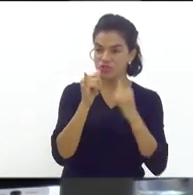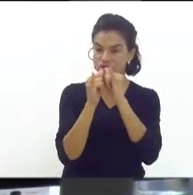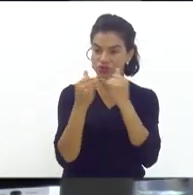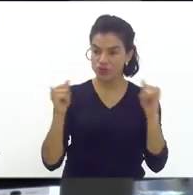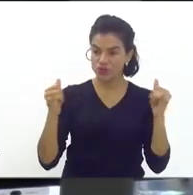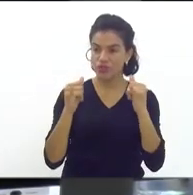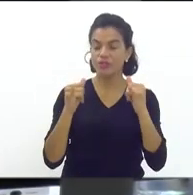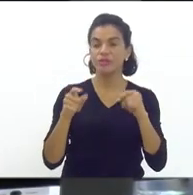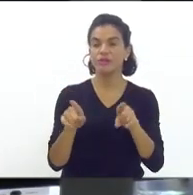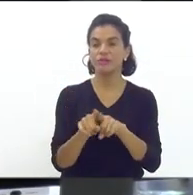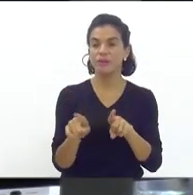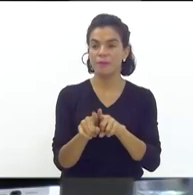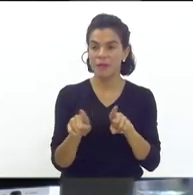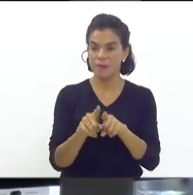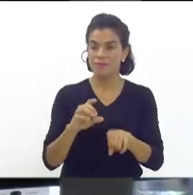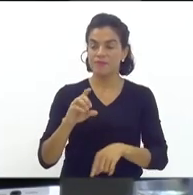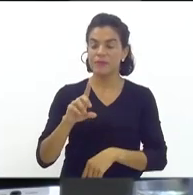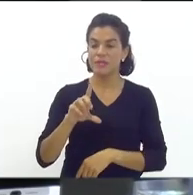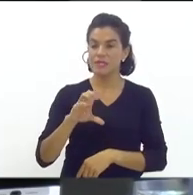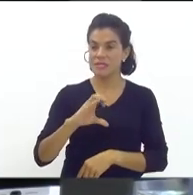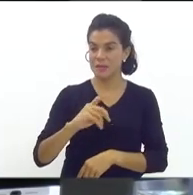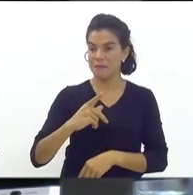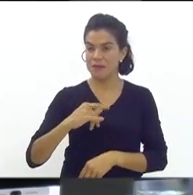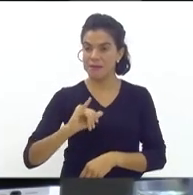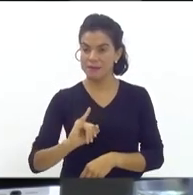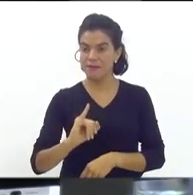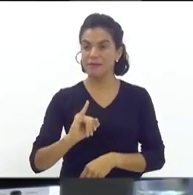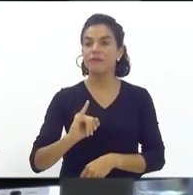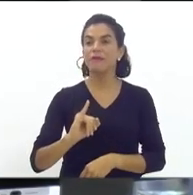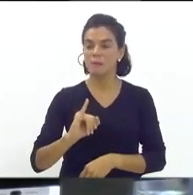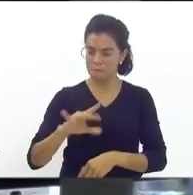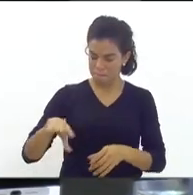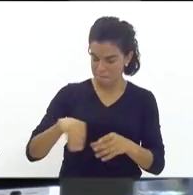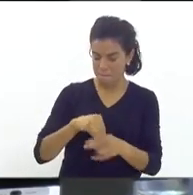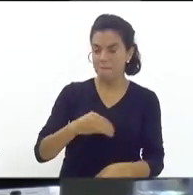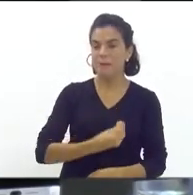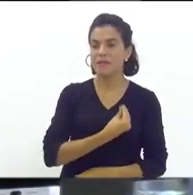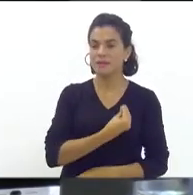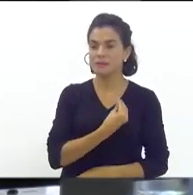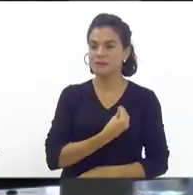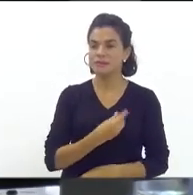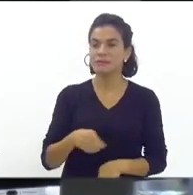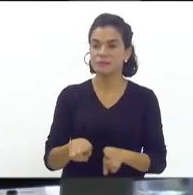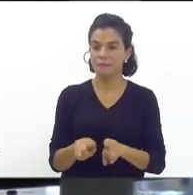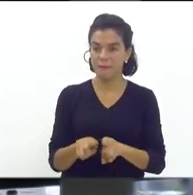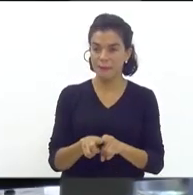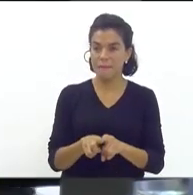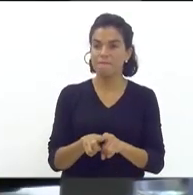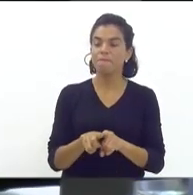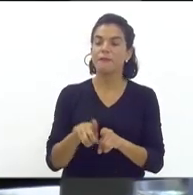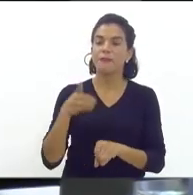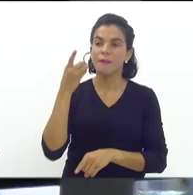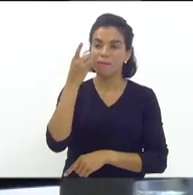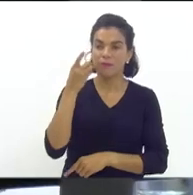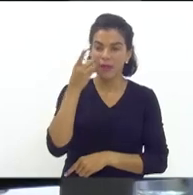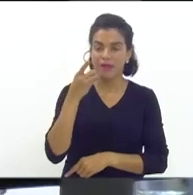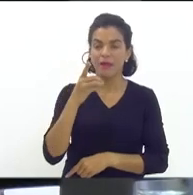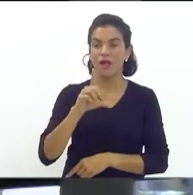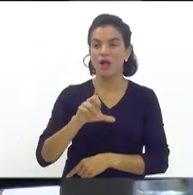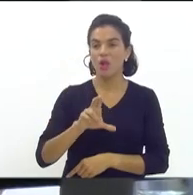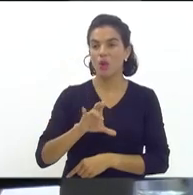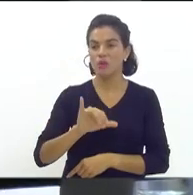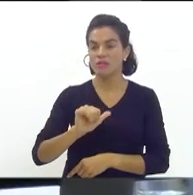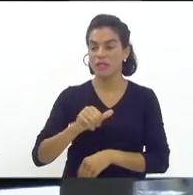da CPI com não era membro titular é mais participei da CPI presidida pelo deputada Lucinha a CPI dos